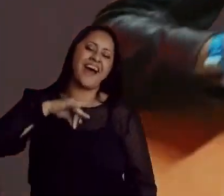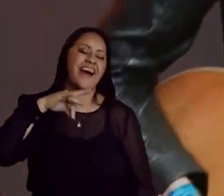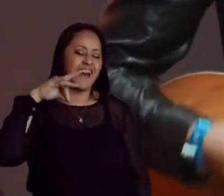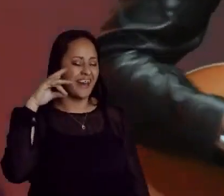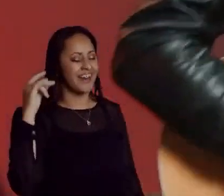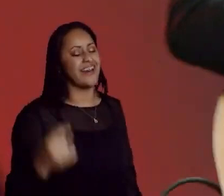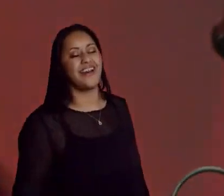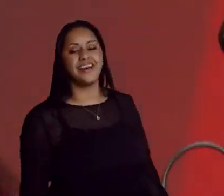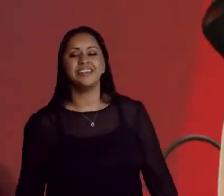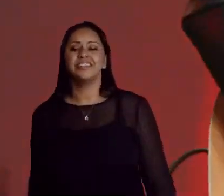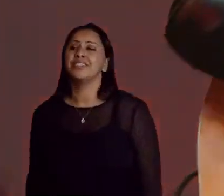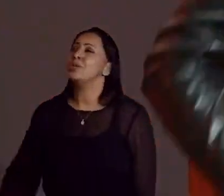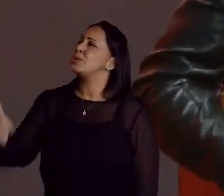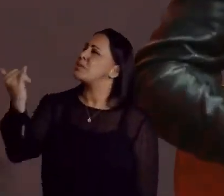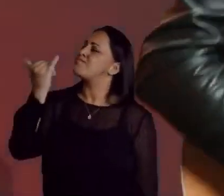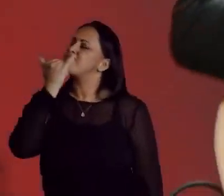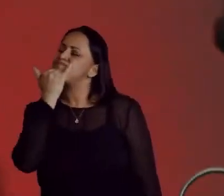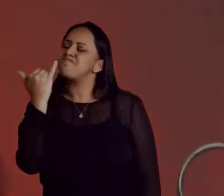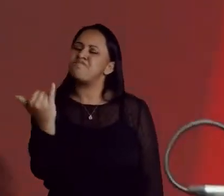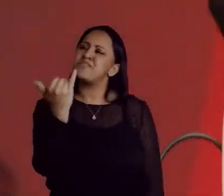alma. Declare isso a ele.